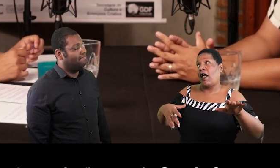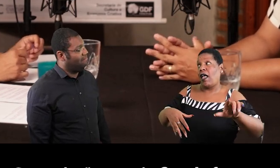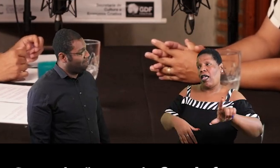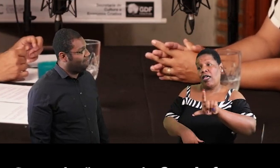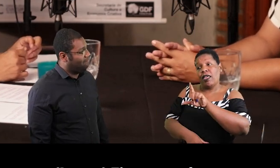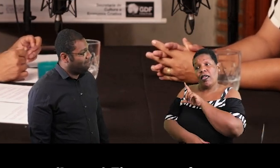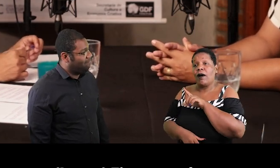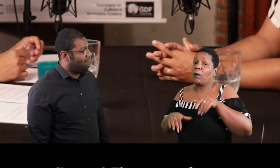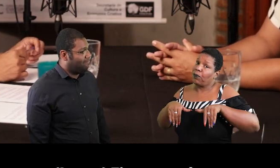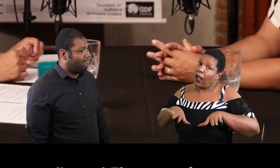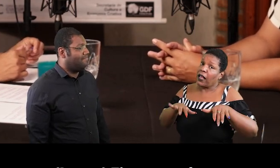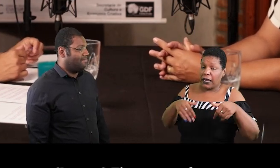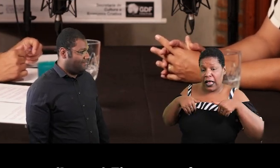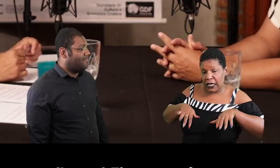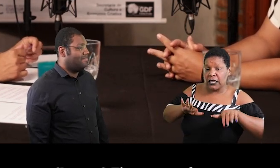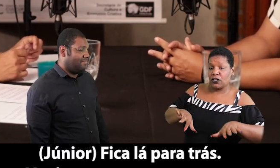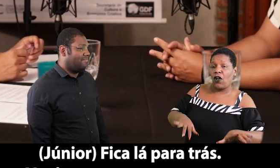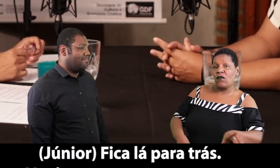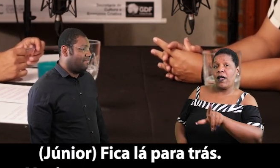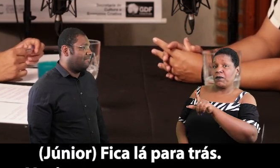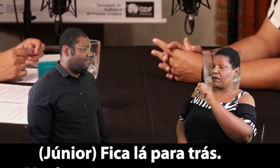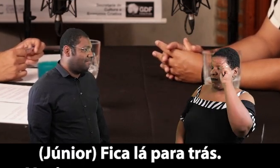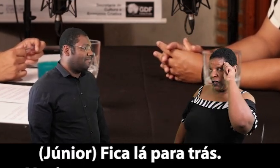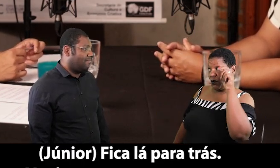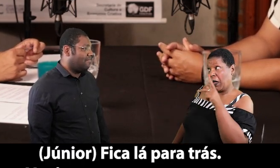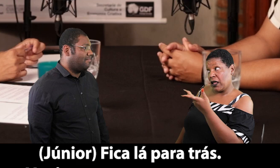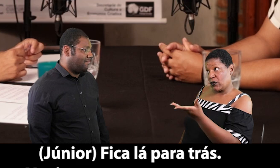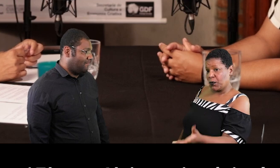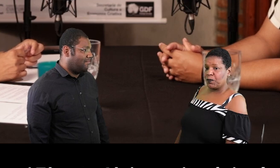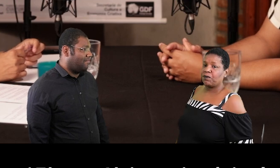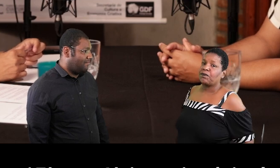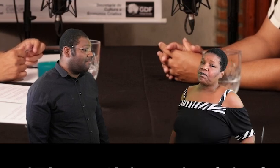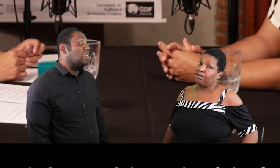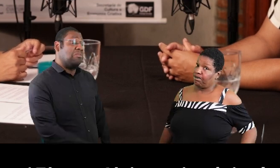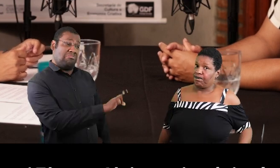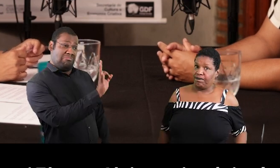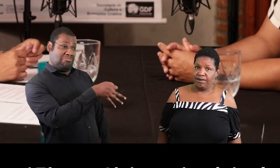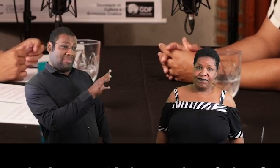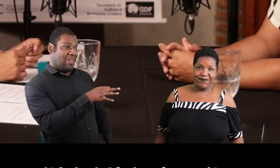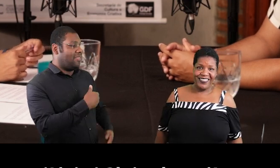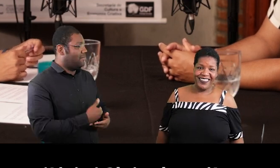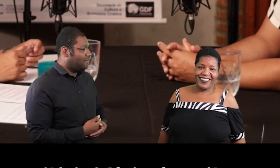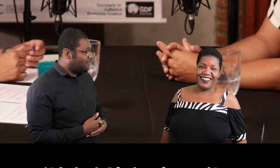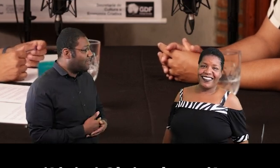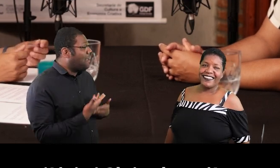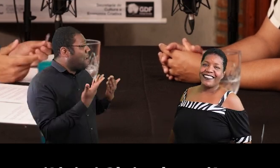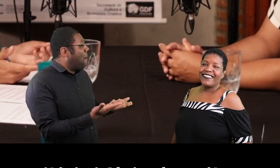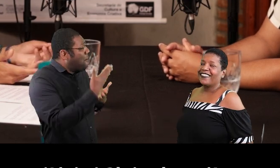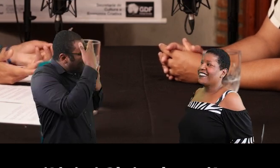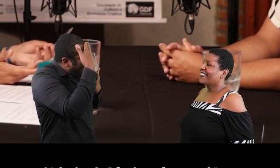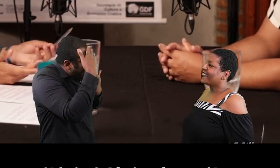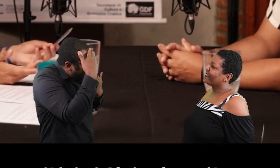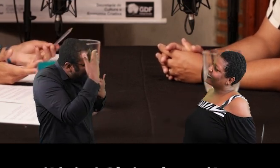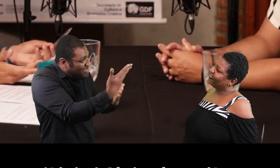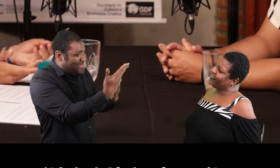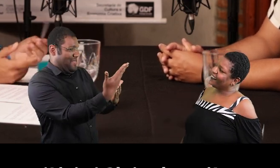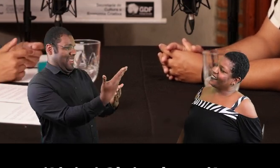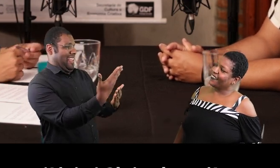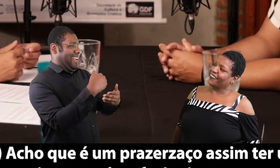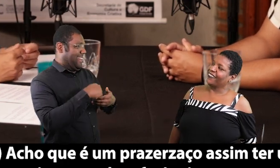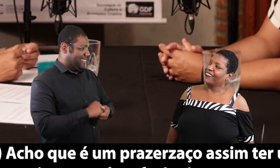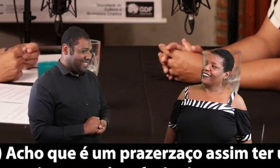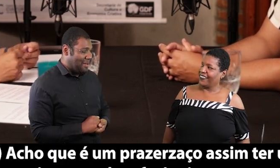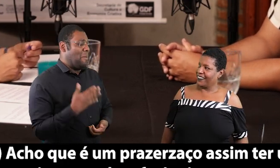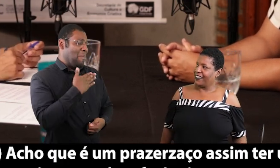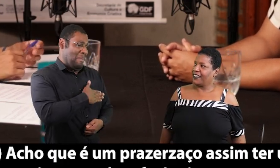pra trás. Fica pra trás, então você tem que estar esperto. Tá certo. Júnior, muito obrigado. Obrigado Eu você.